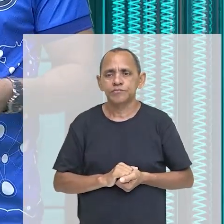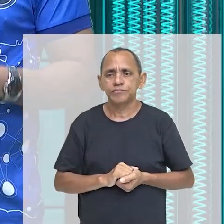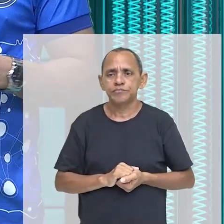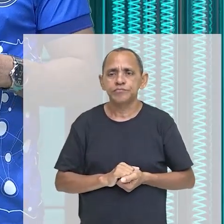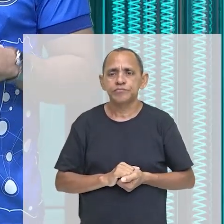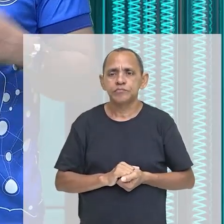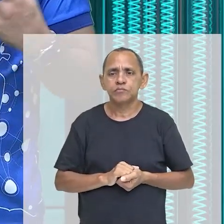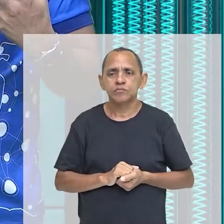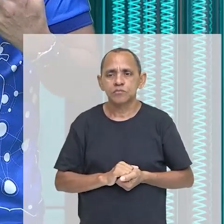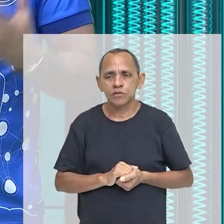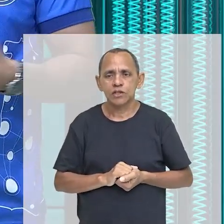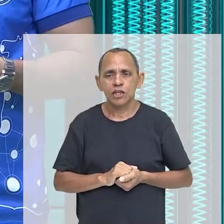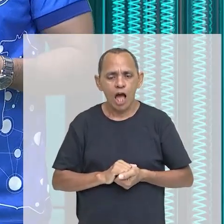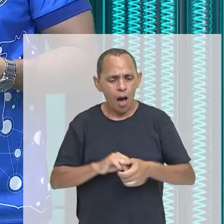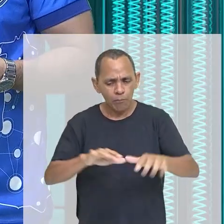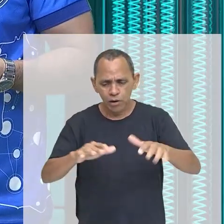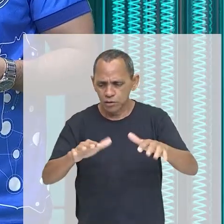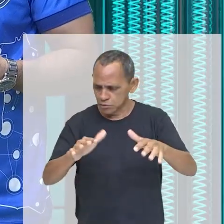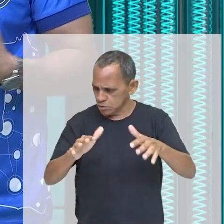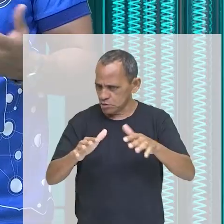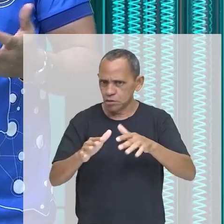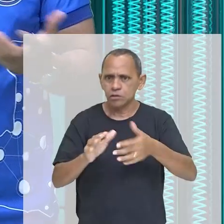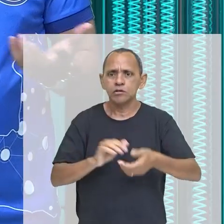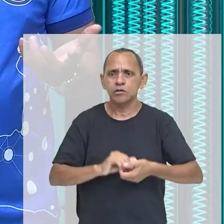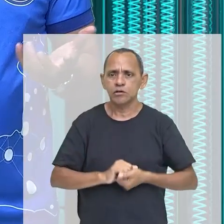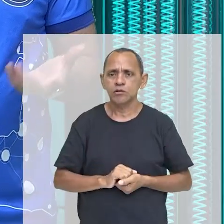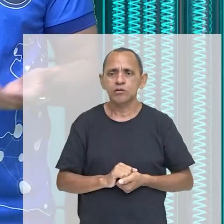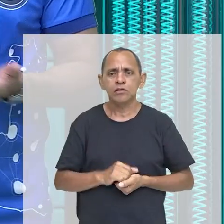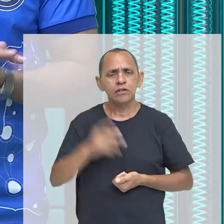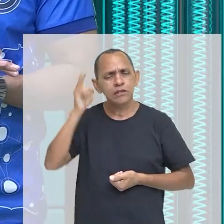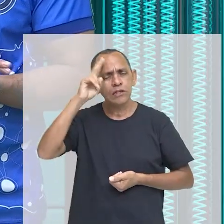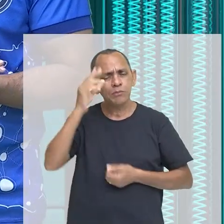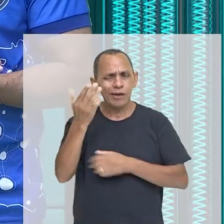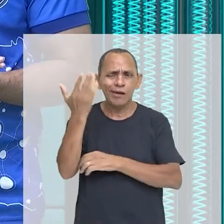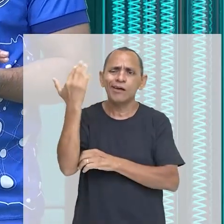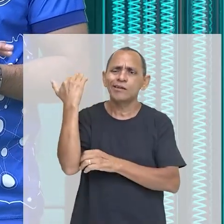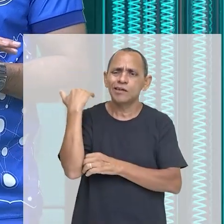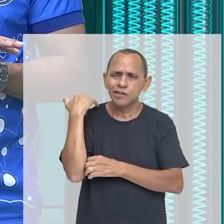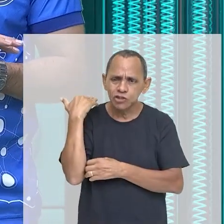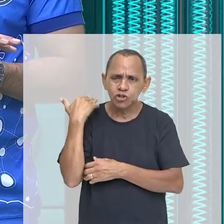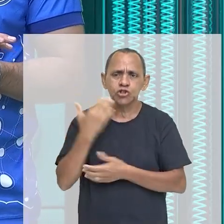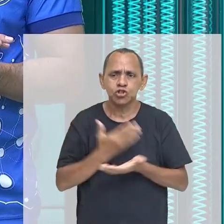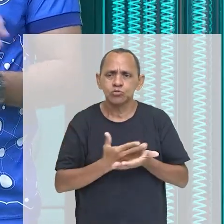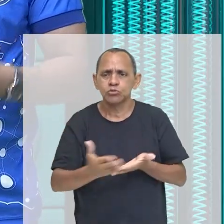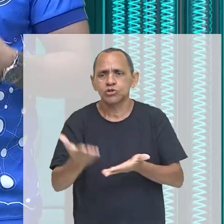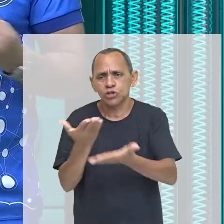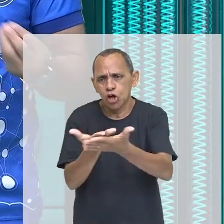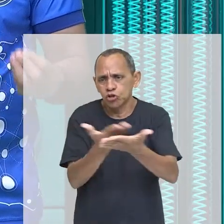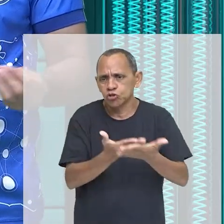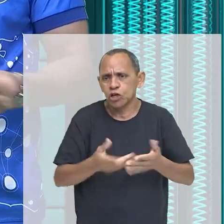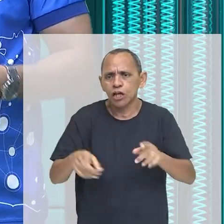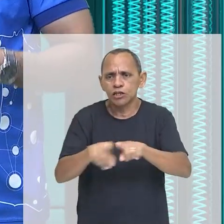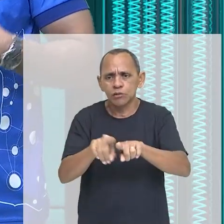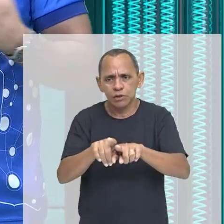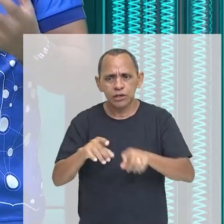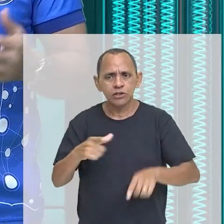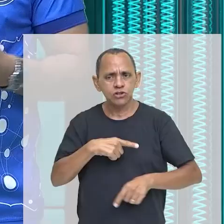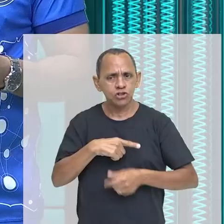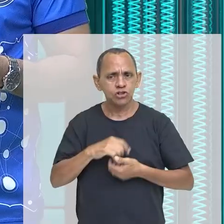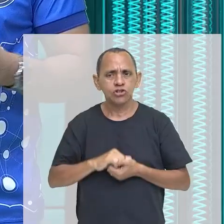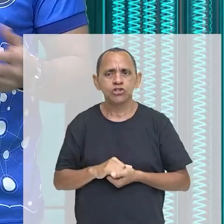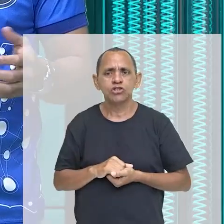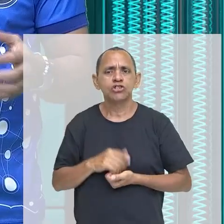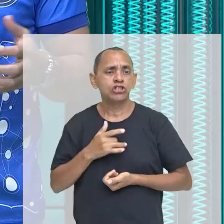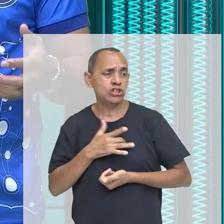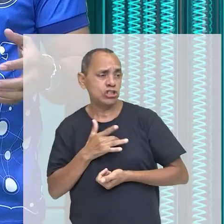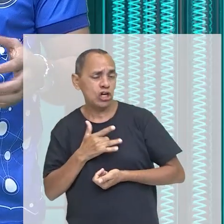fato de tremer a mão, eu lembro quando eu era estudante mesmo, né, lá no início, eu tinha esse medo de falar em público, de